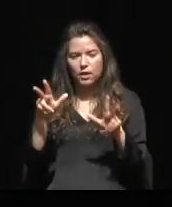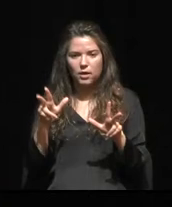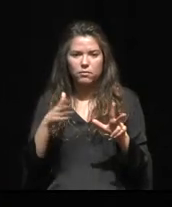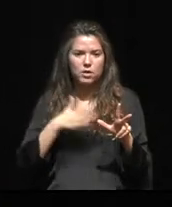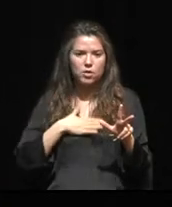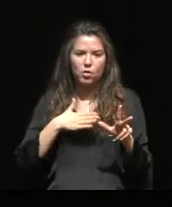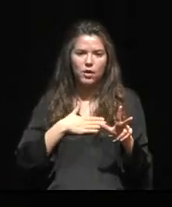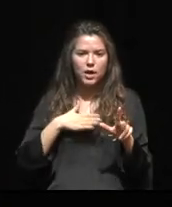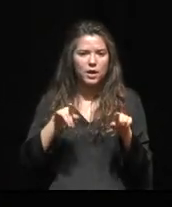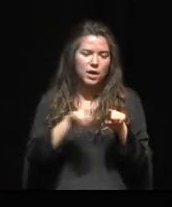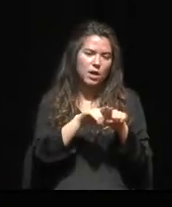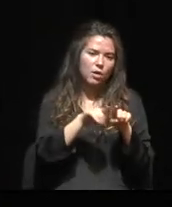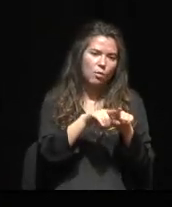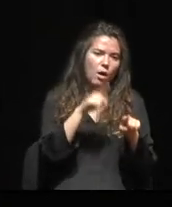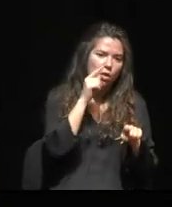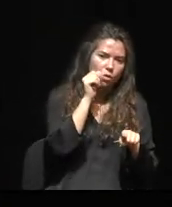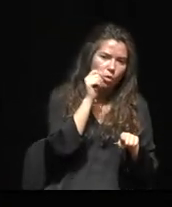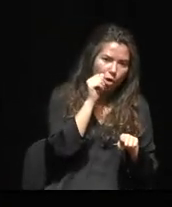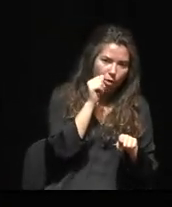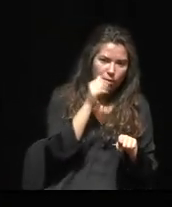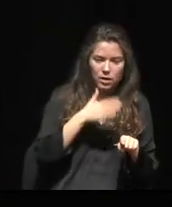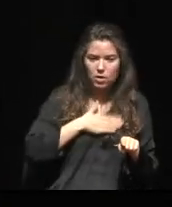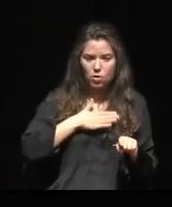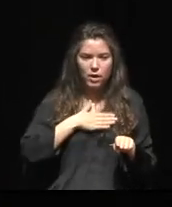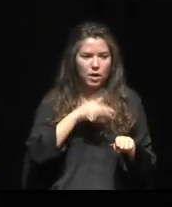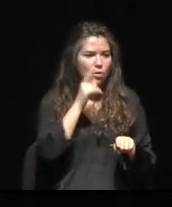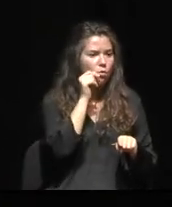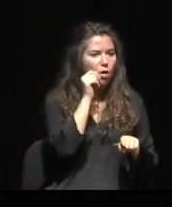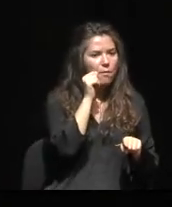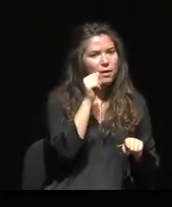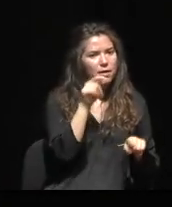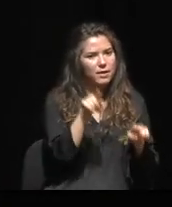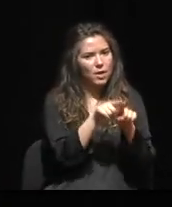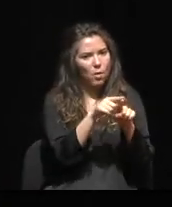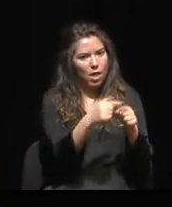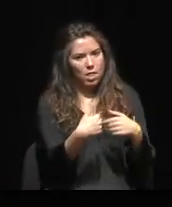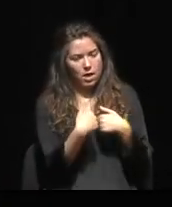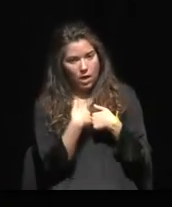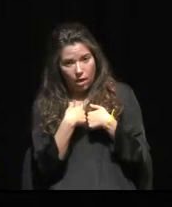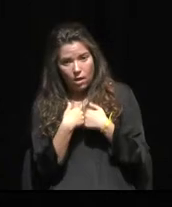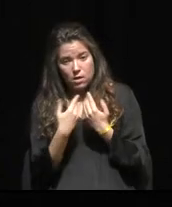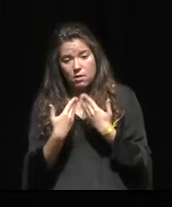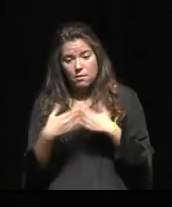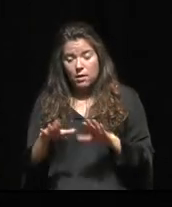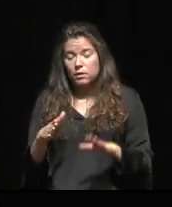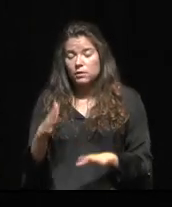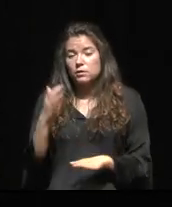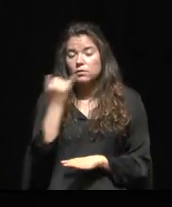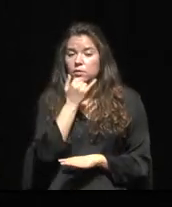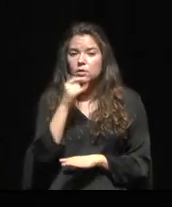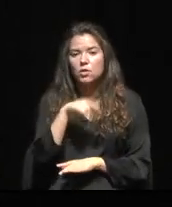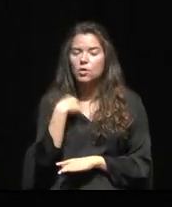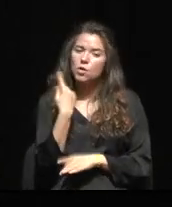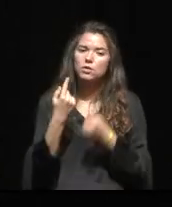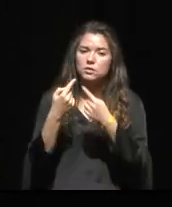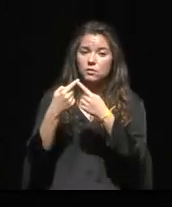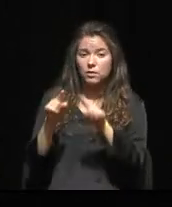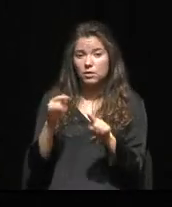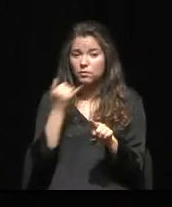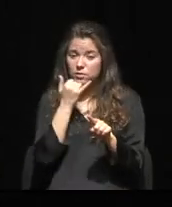não querem ser iguais aos homens nem que os hom tentem ser igais a elas fize somos